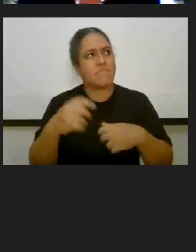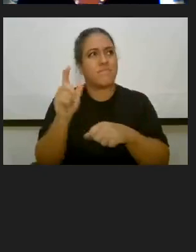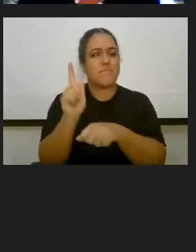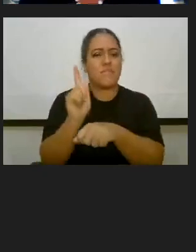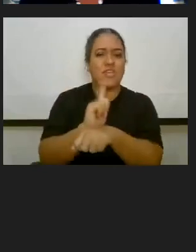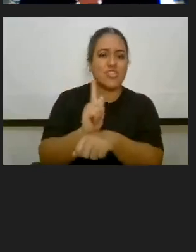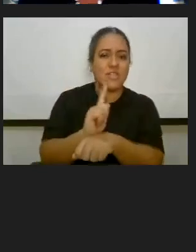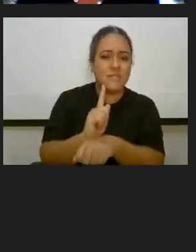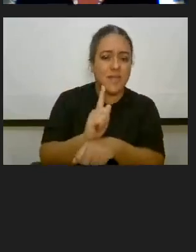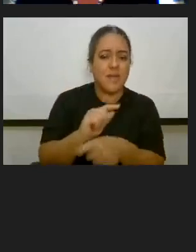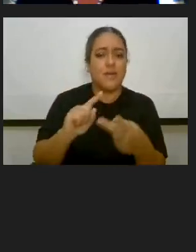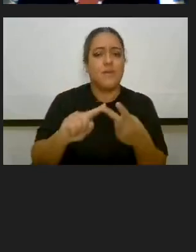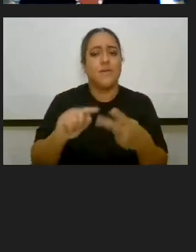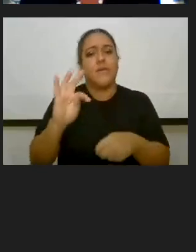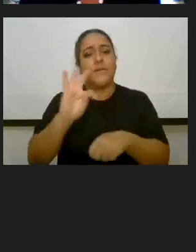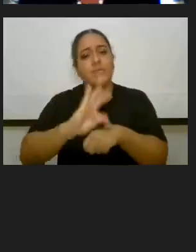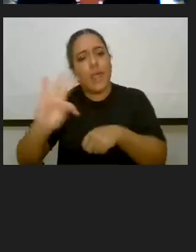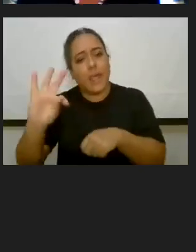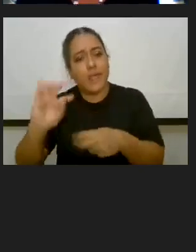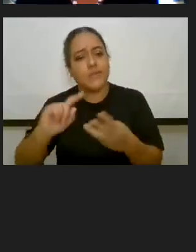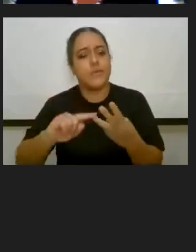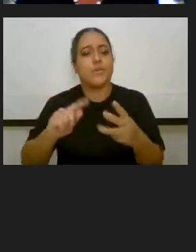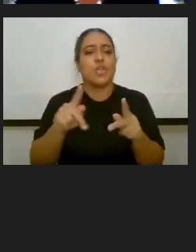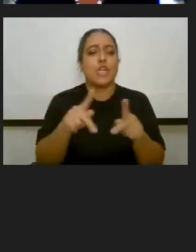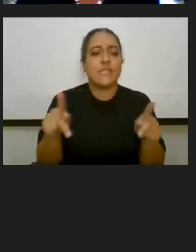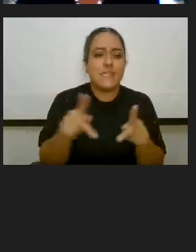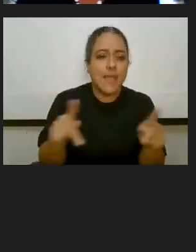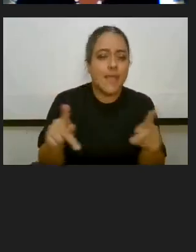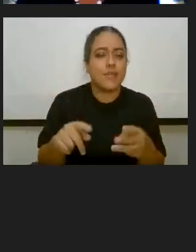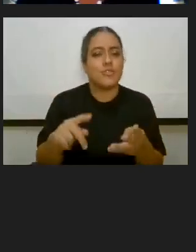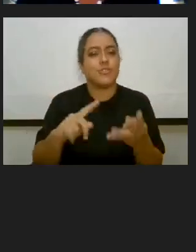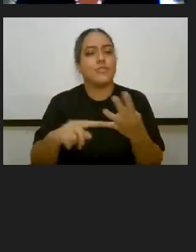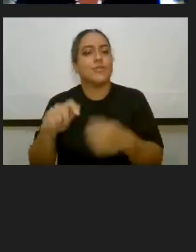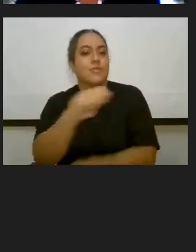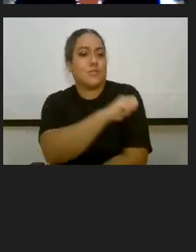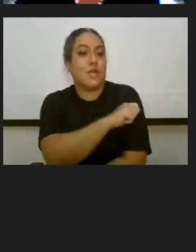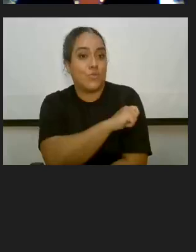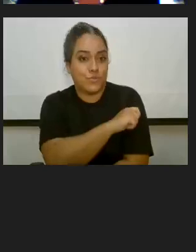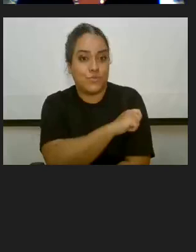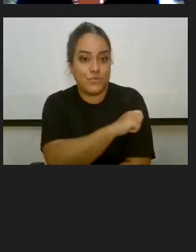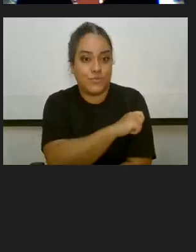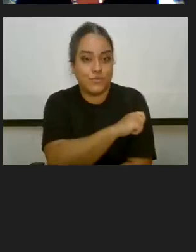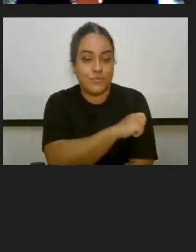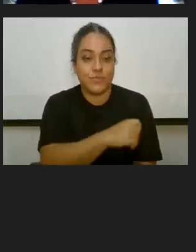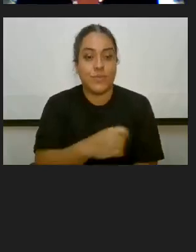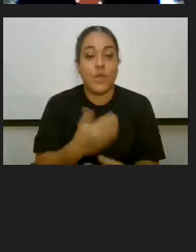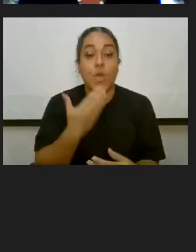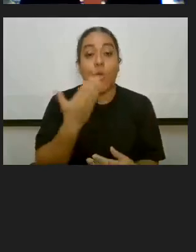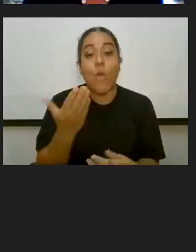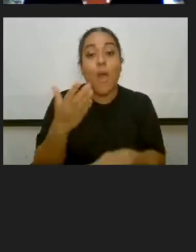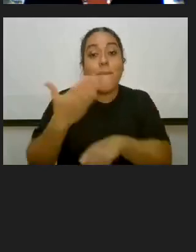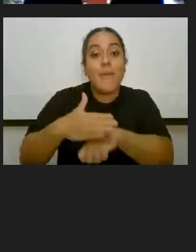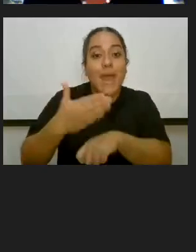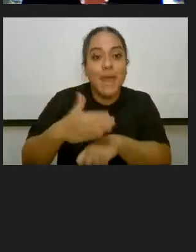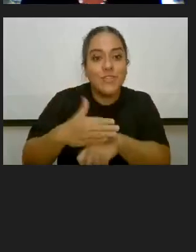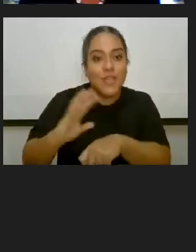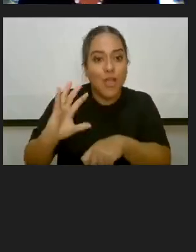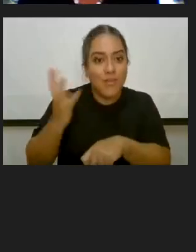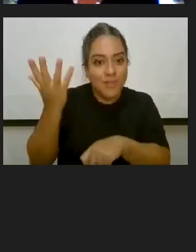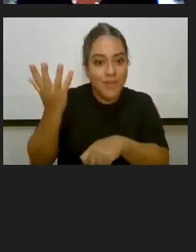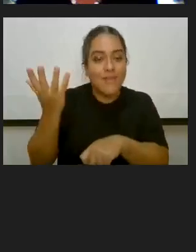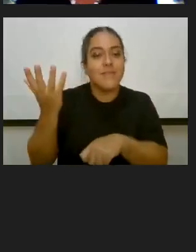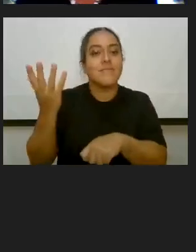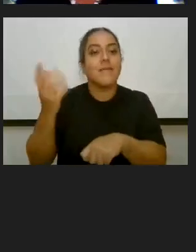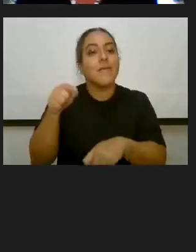dos técnicos, dos docentes e dos estudantes. Que práticas são essas que são promotoras